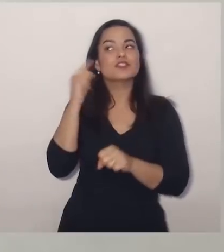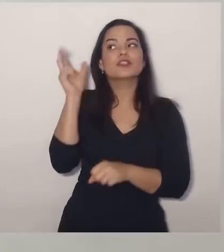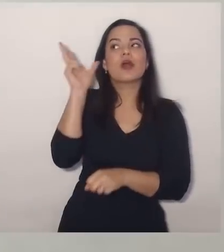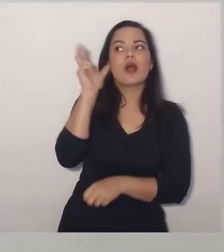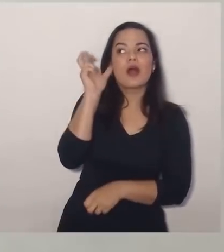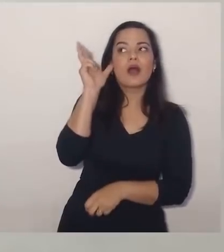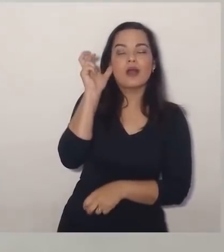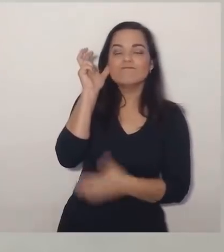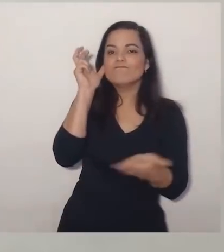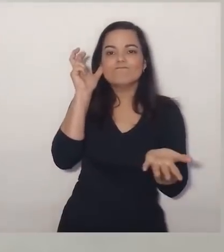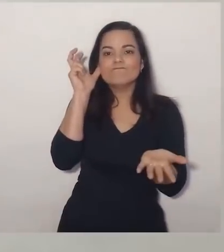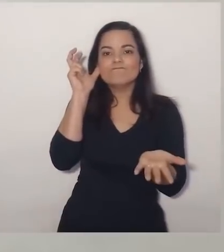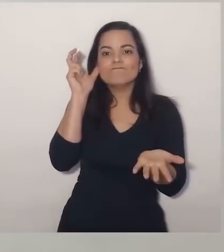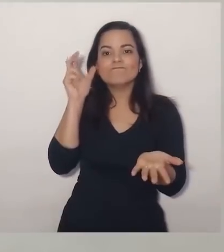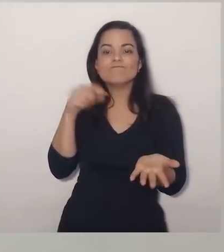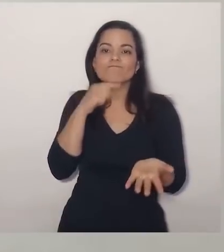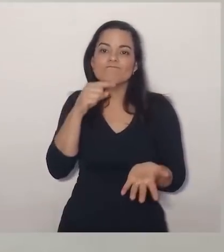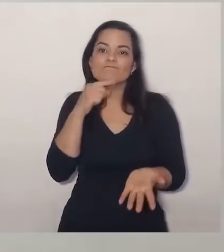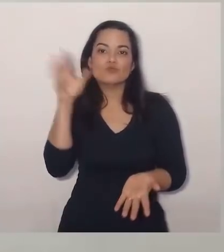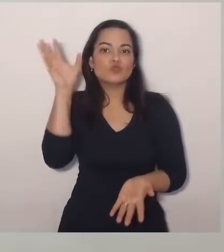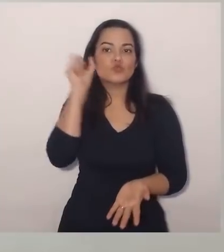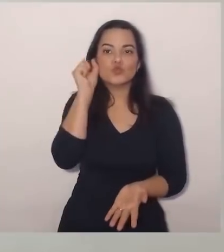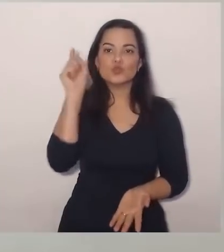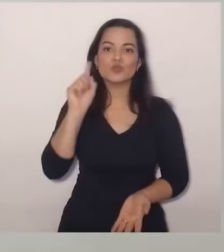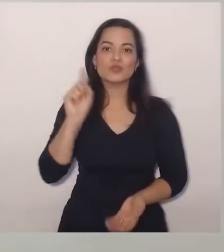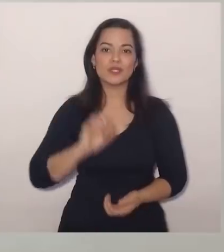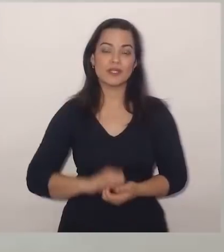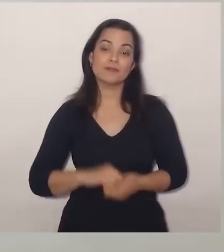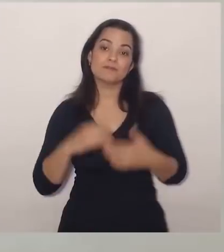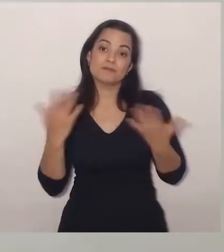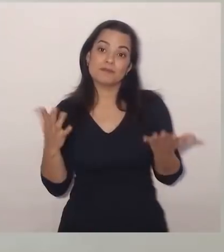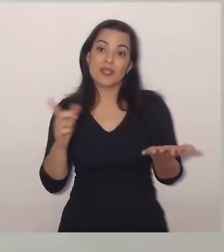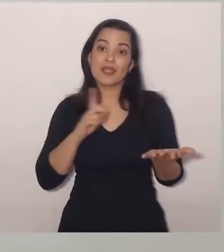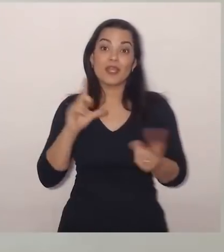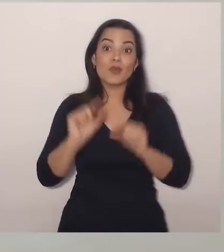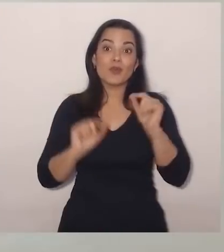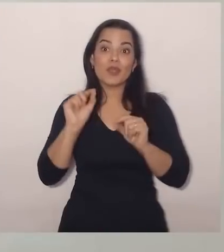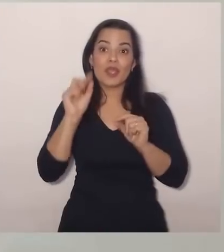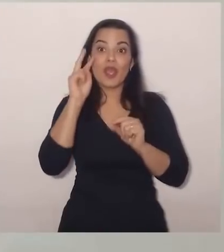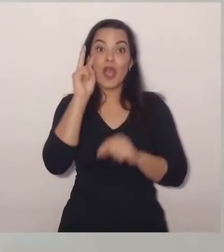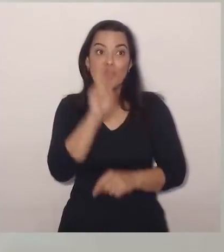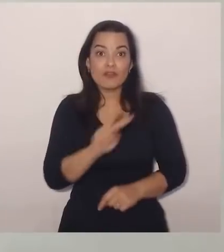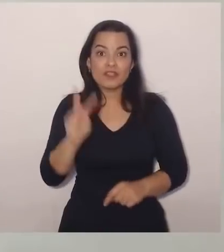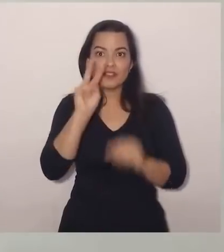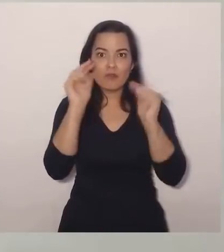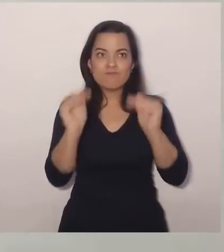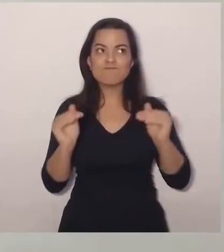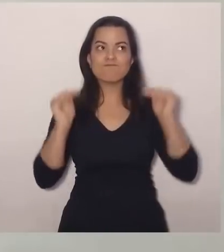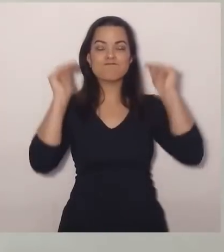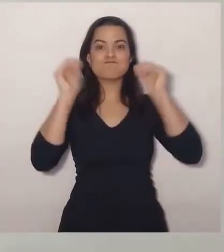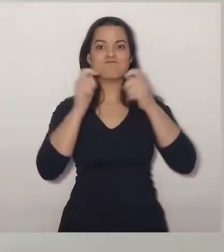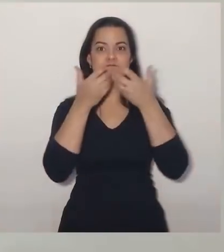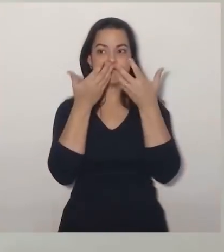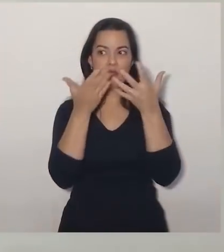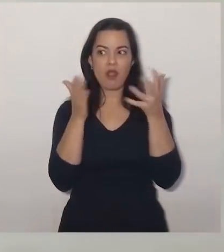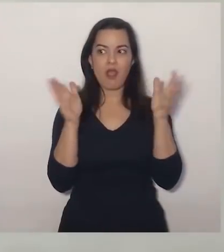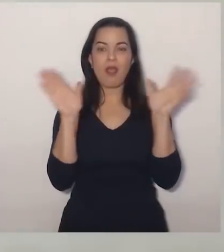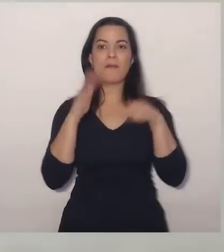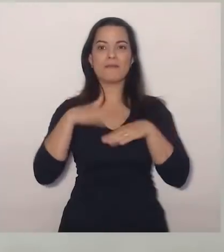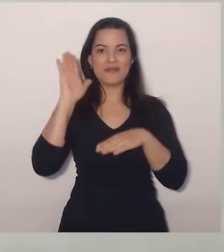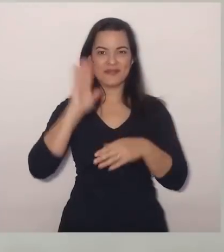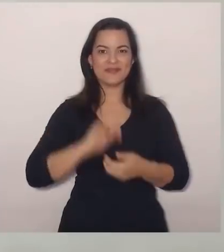não conseguimos escutar. E aí, nós temos a nossa visão sendo